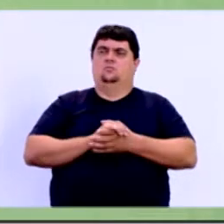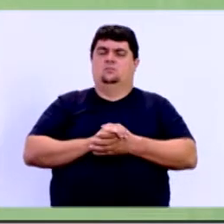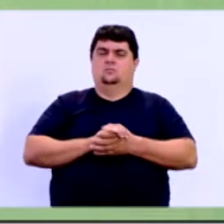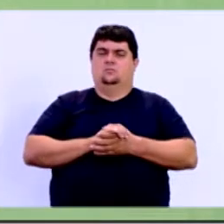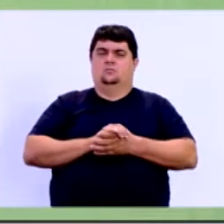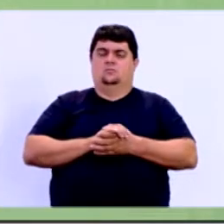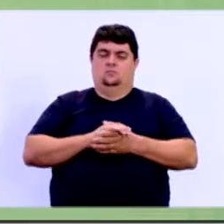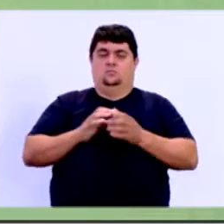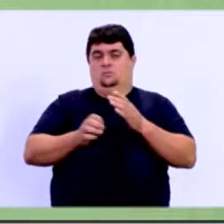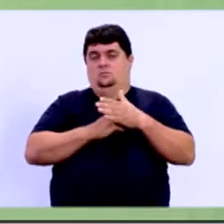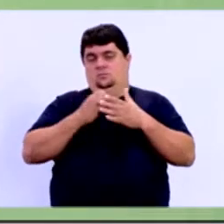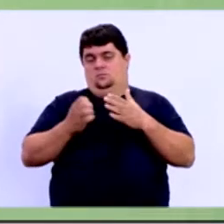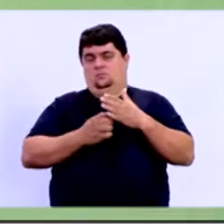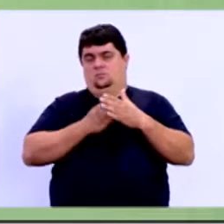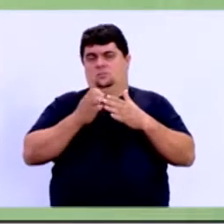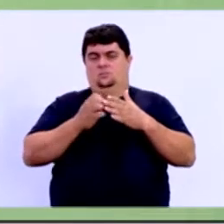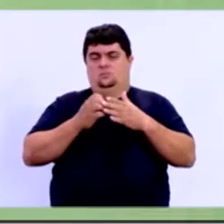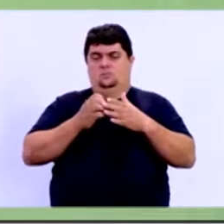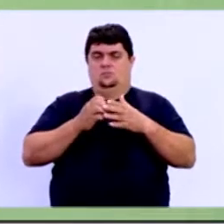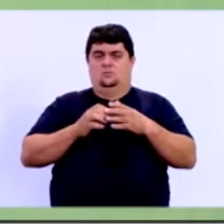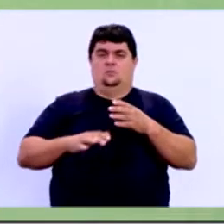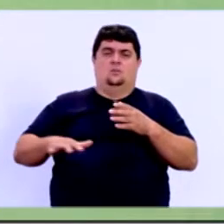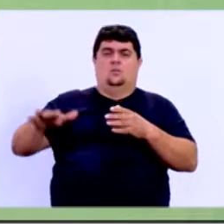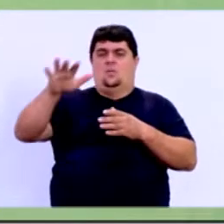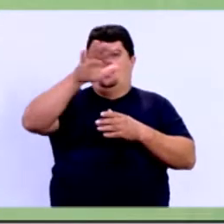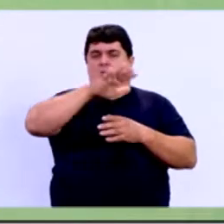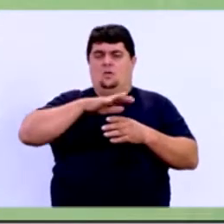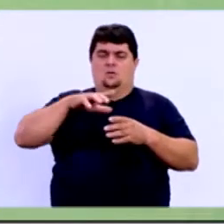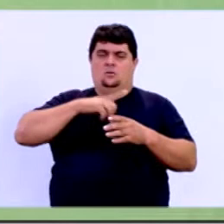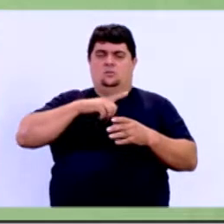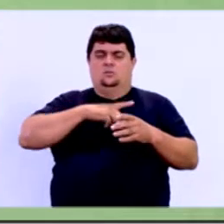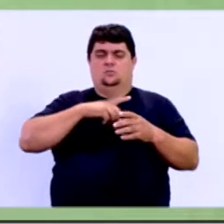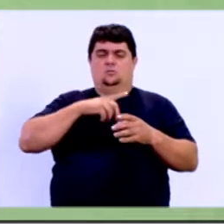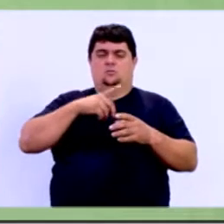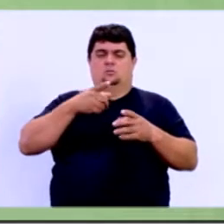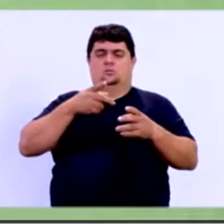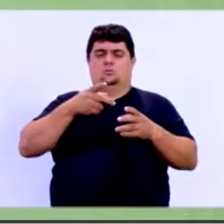da empresa, no âmbito global, visando atingir